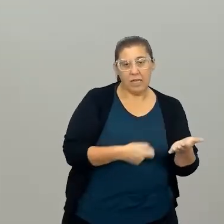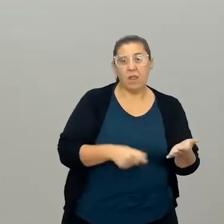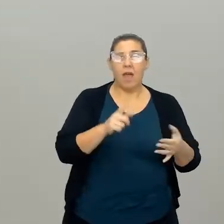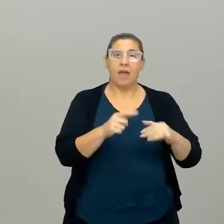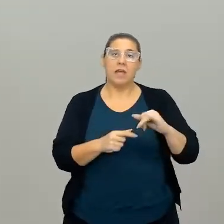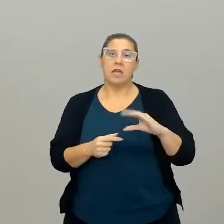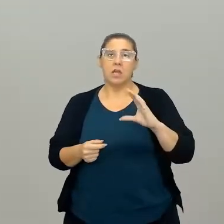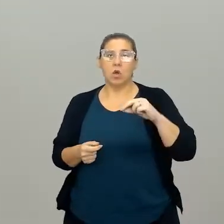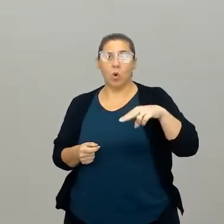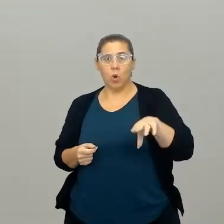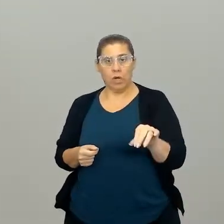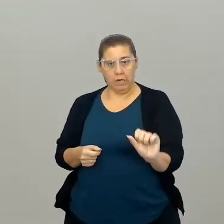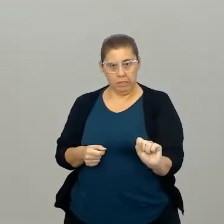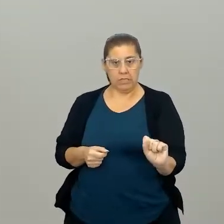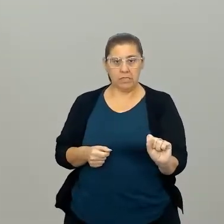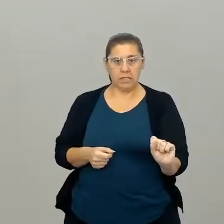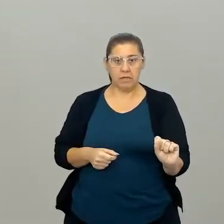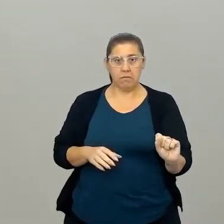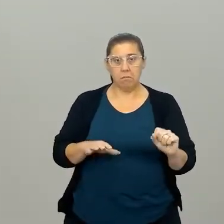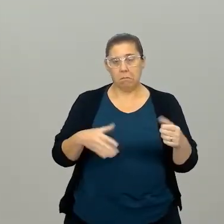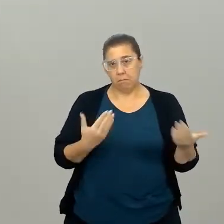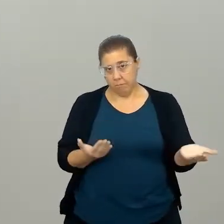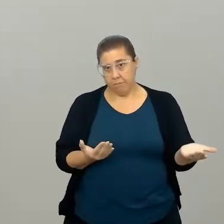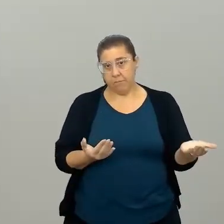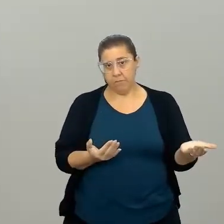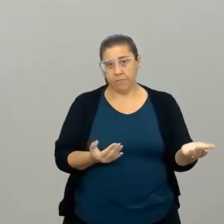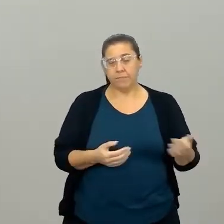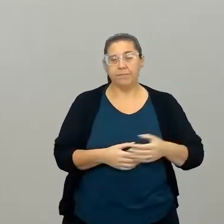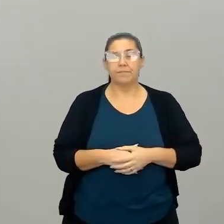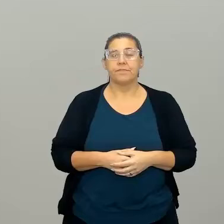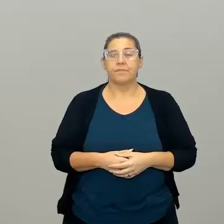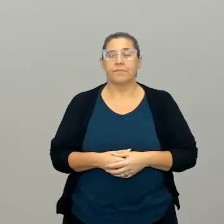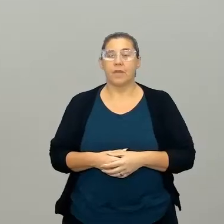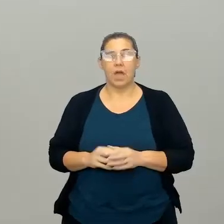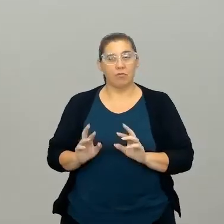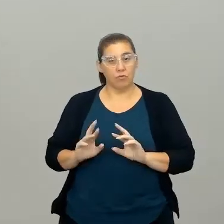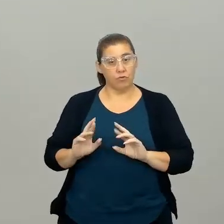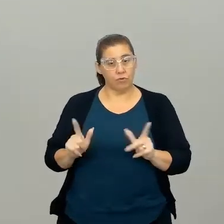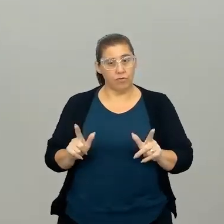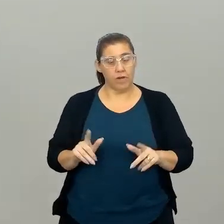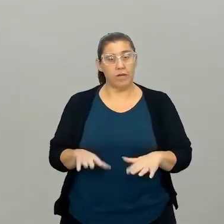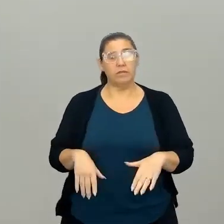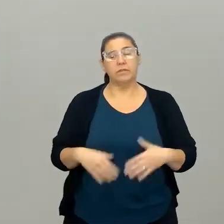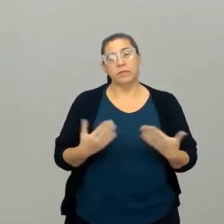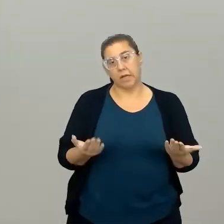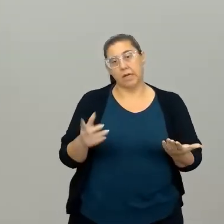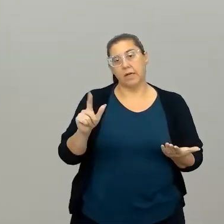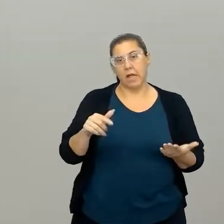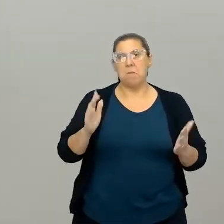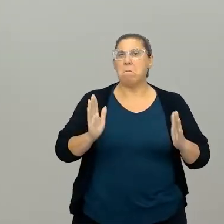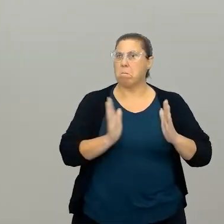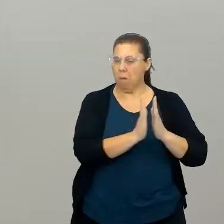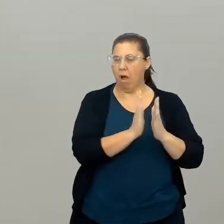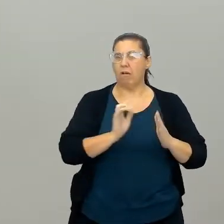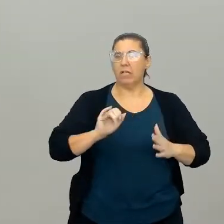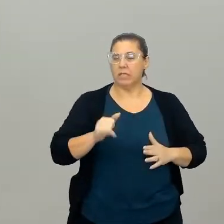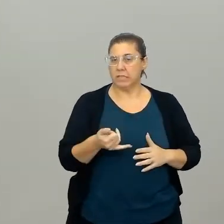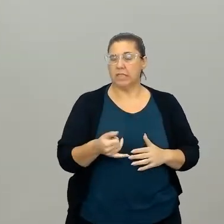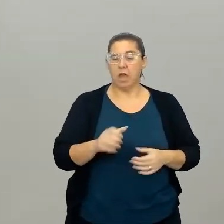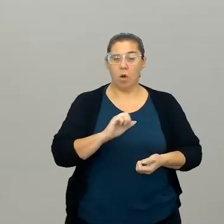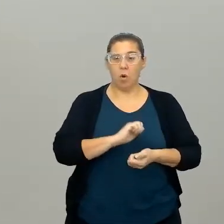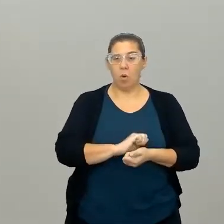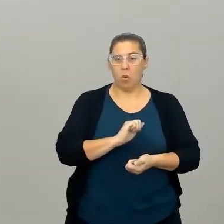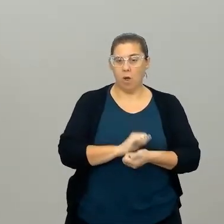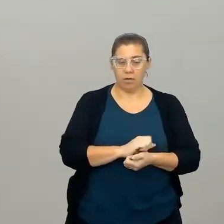se localiza e opera por animação e ícones. E isso, é claro, impacta na tua